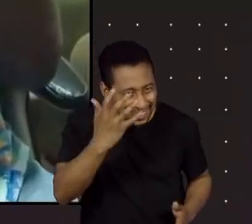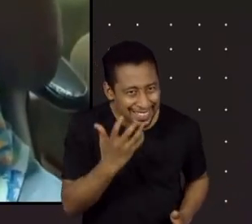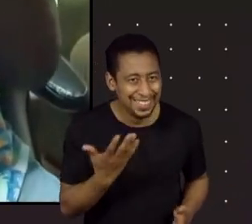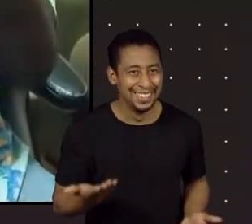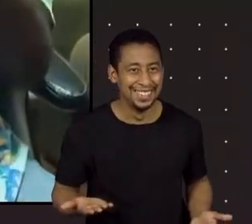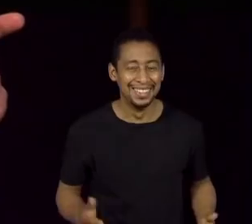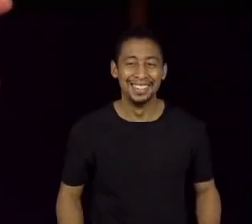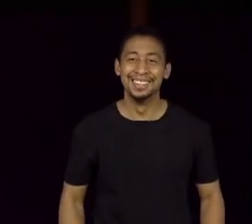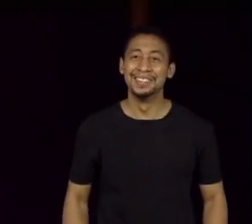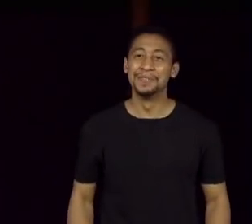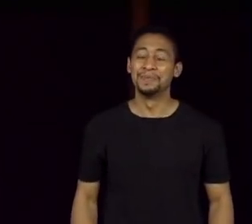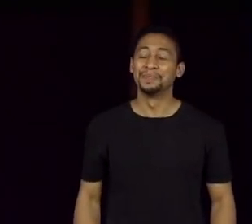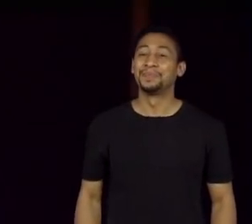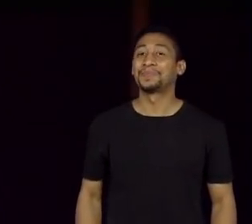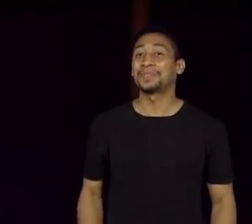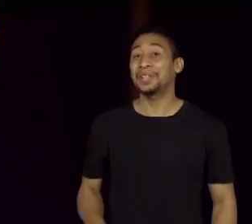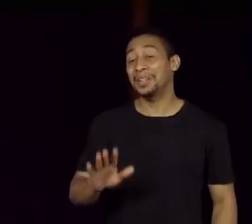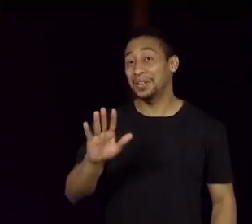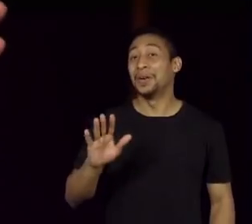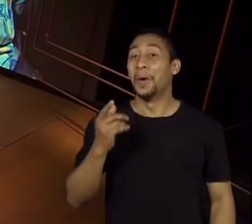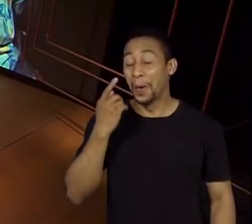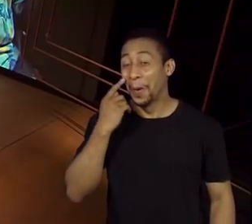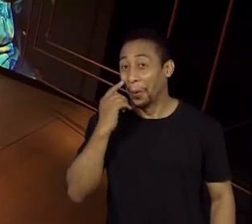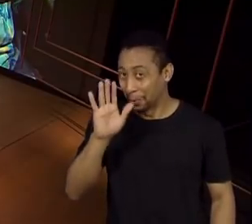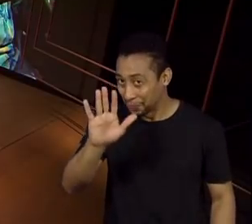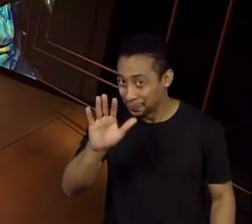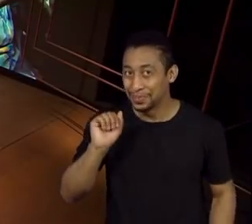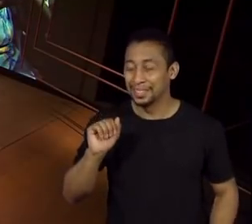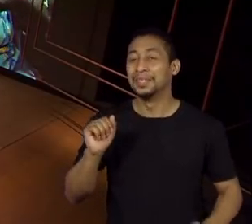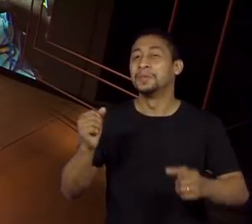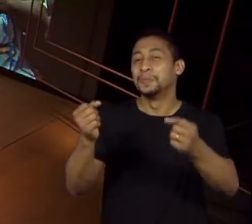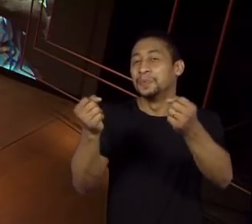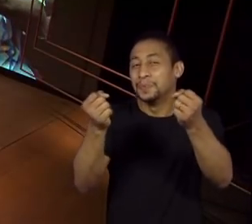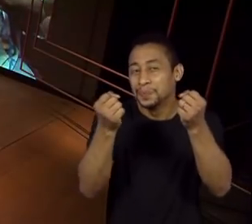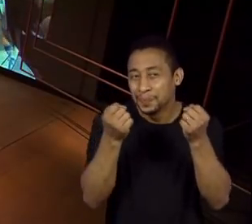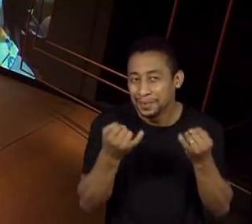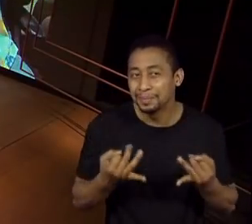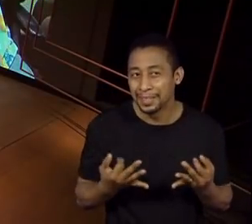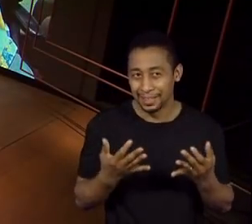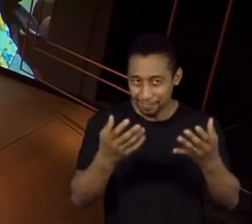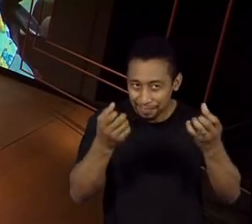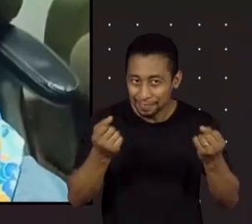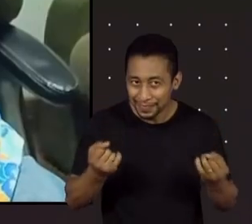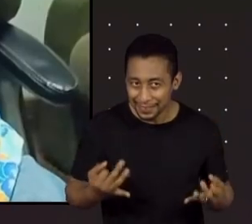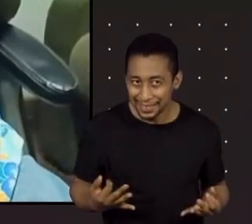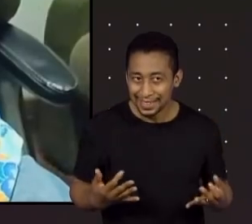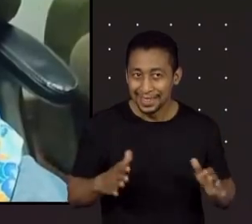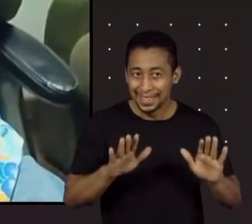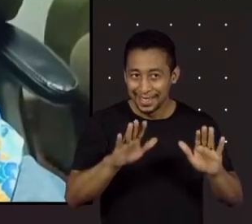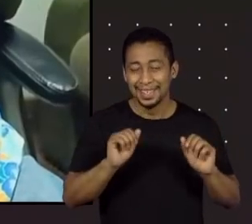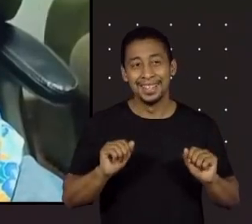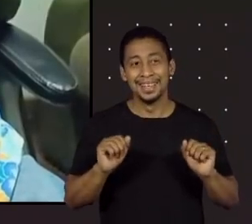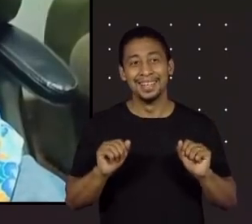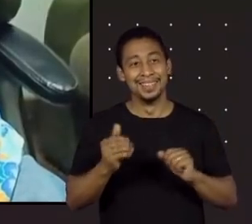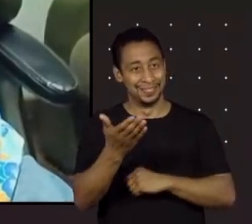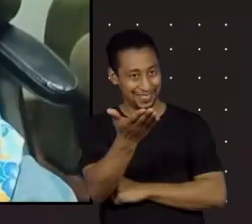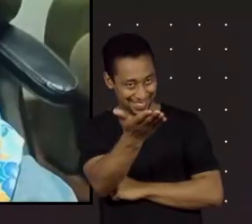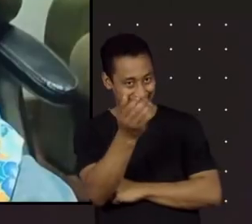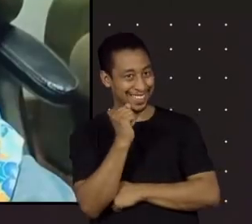Putz. Aliás, ô Comfort, me diga uma coisa. Aliás, ô